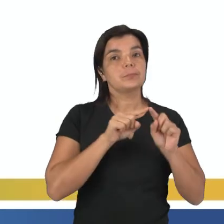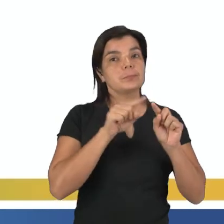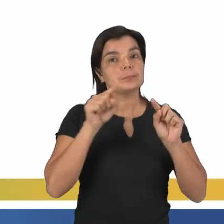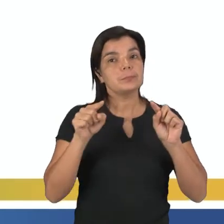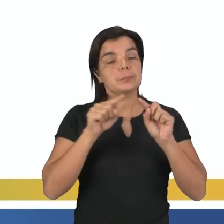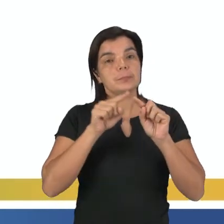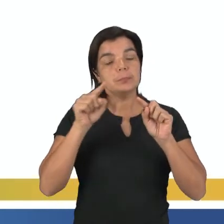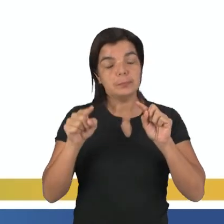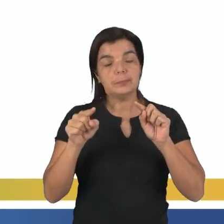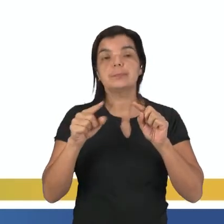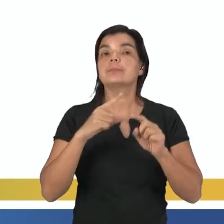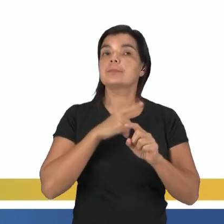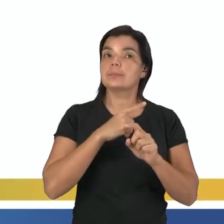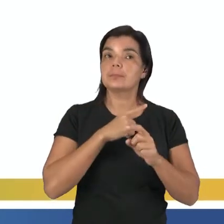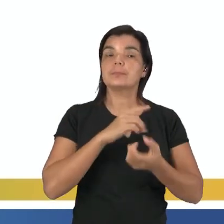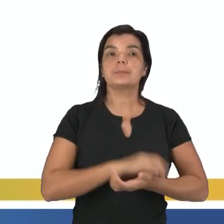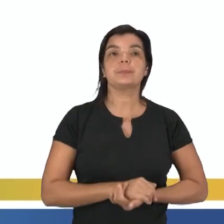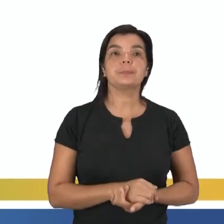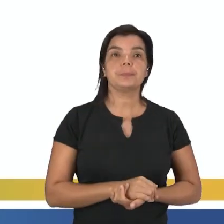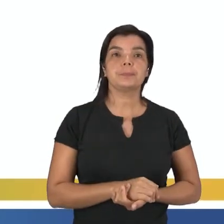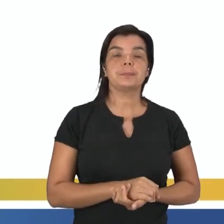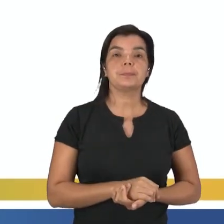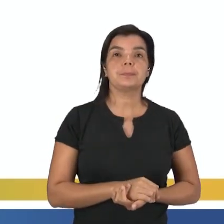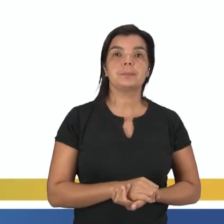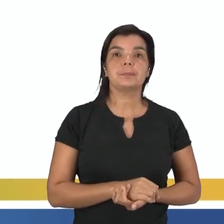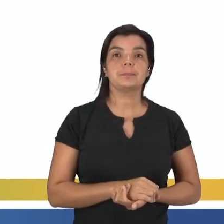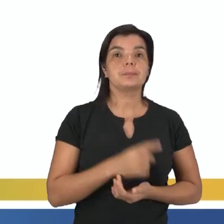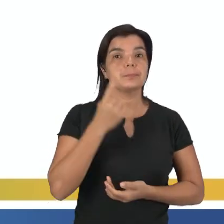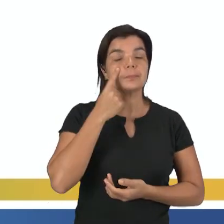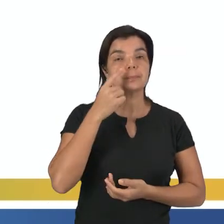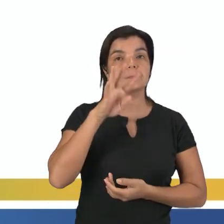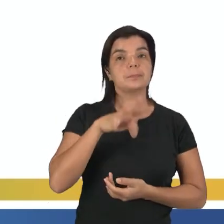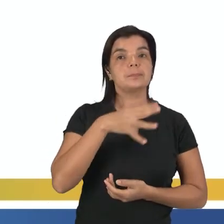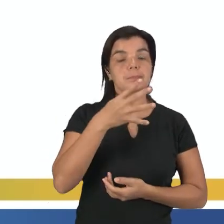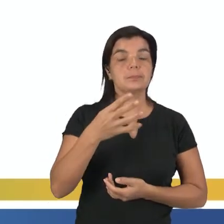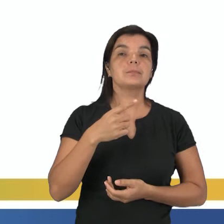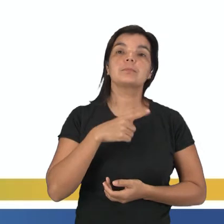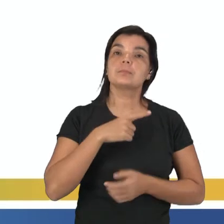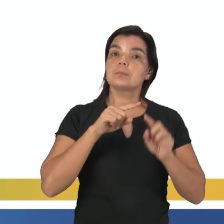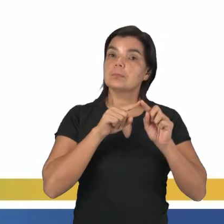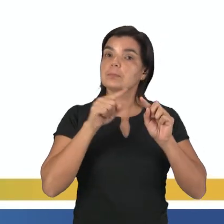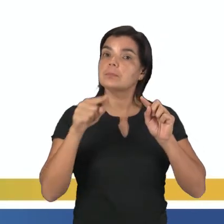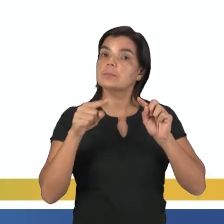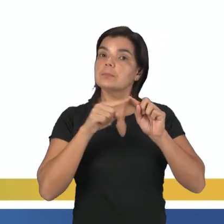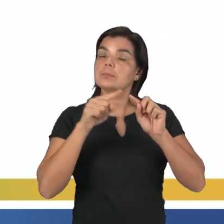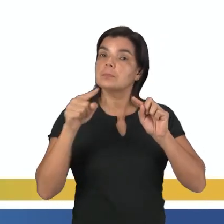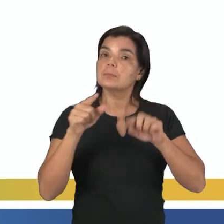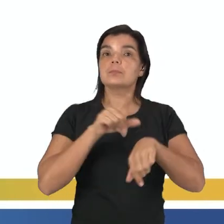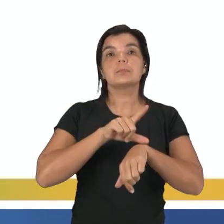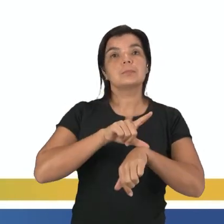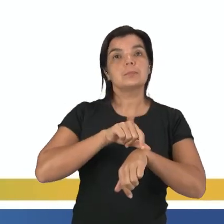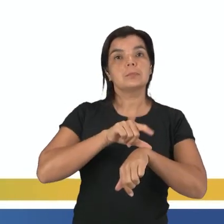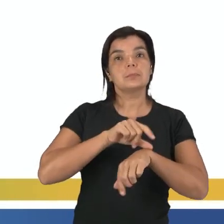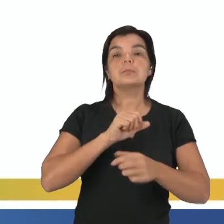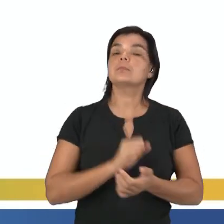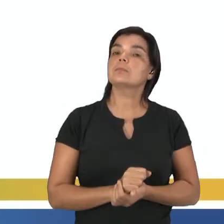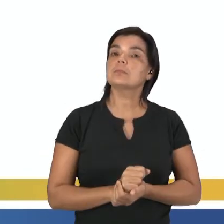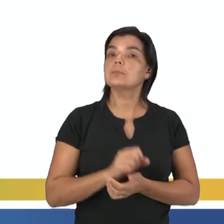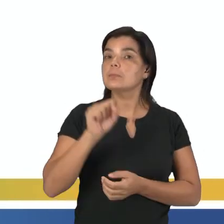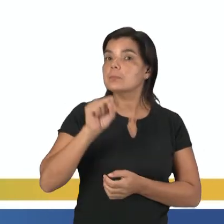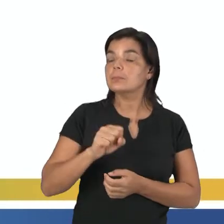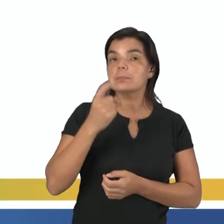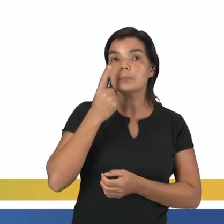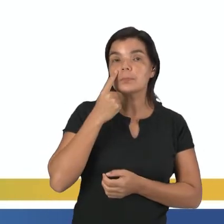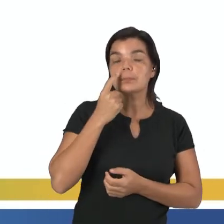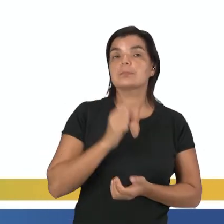casas vamos ter que pular. Então, olha aí, que o primeiro passo, observe quantas casas pulamos de horas para segundos. Faça a